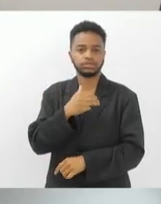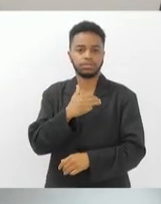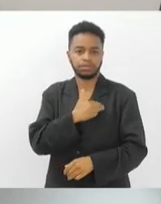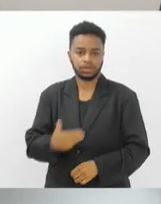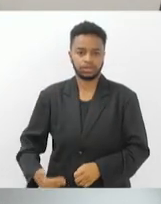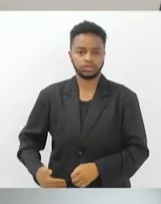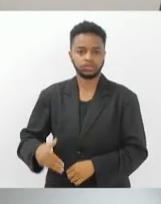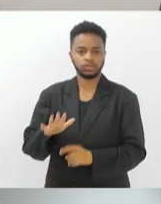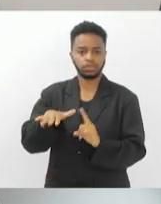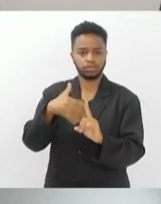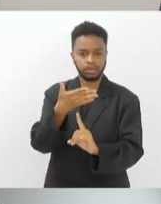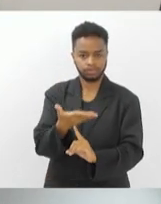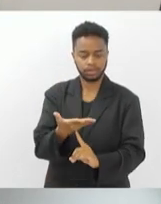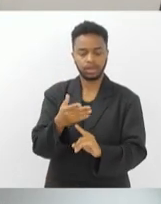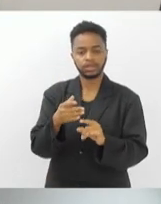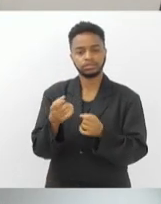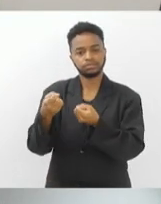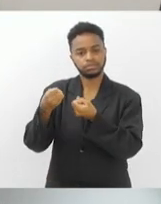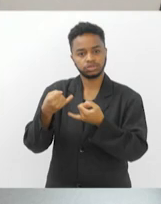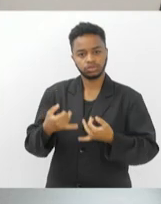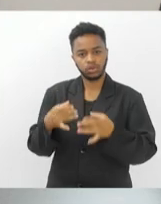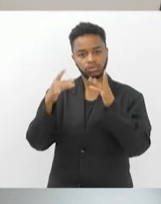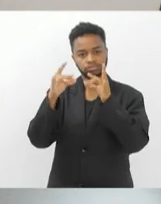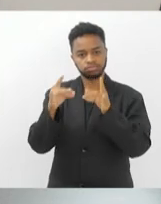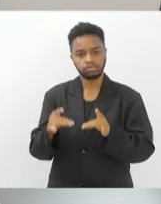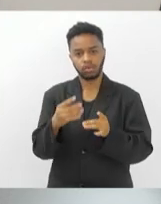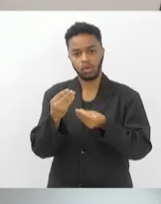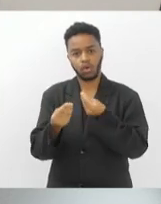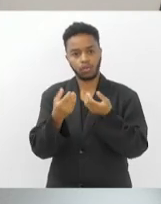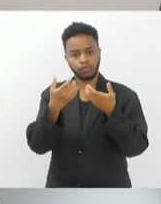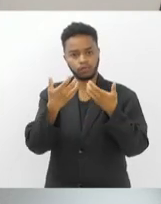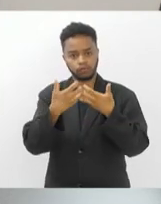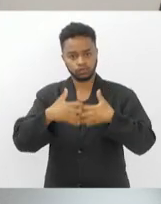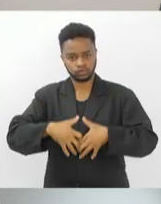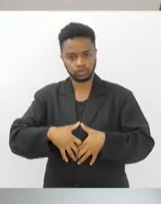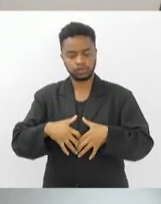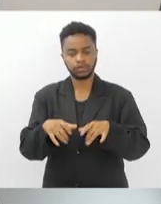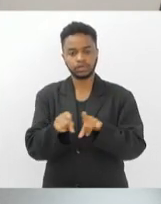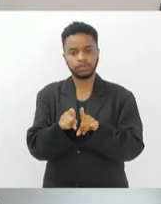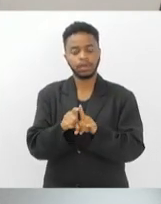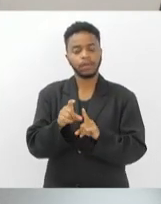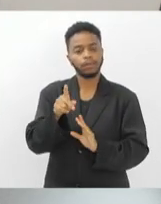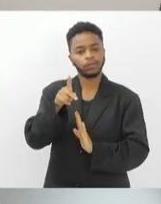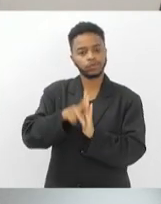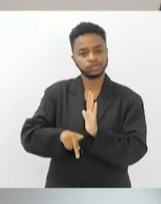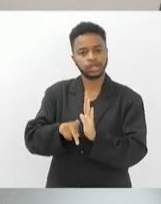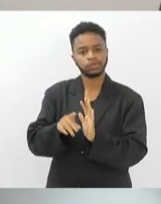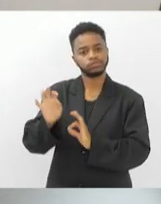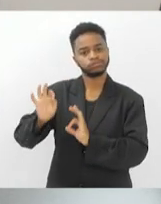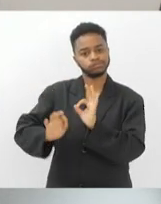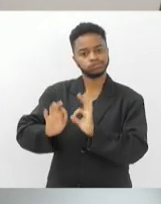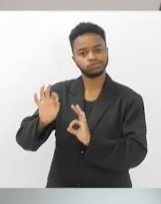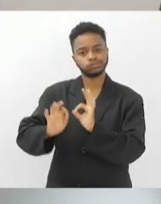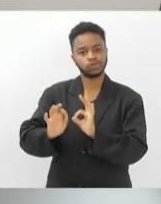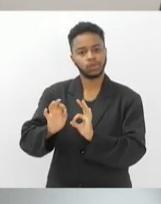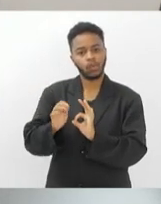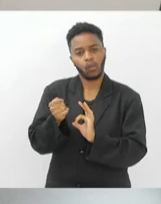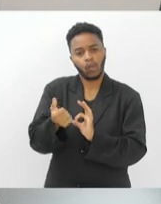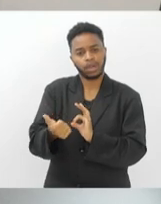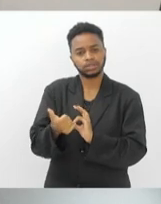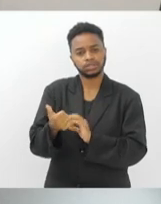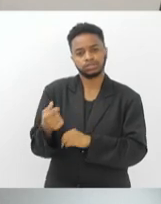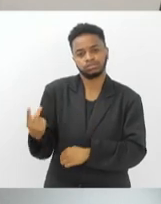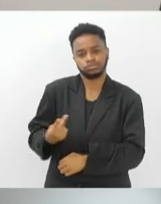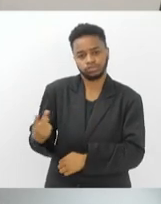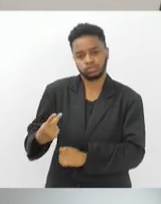celebrado, me explicou exatamente o que funcionava. Então foi um projeto quase que construído a quatro mãos com o